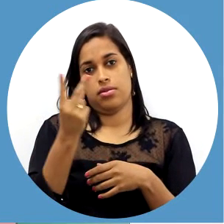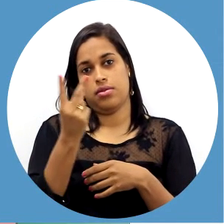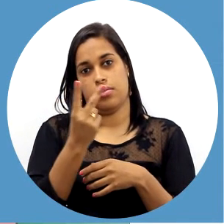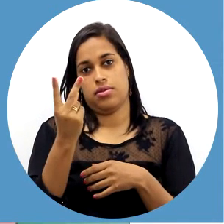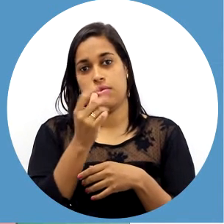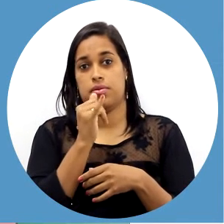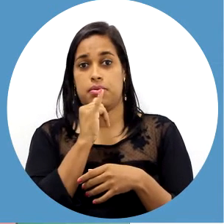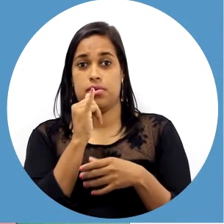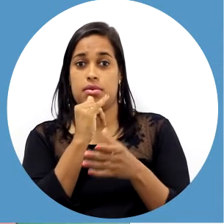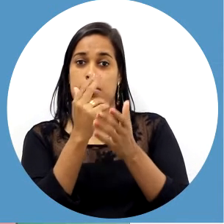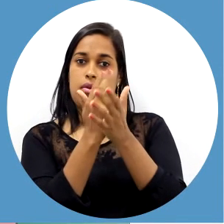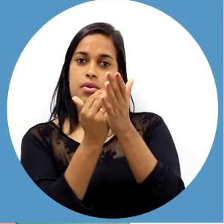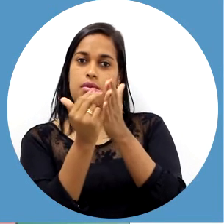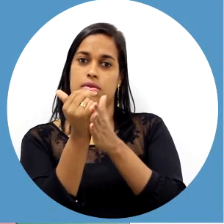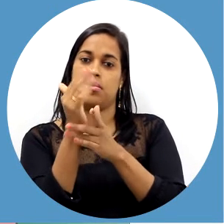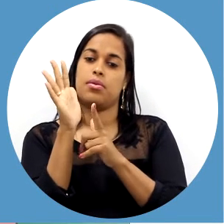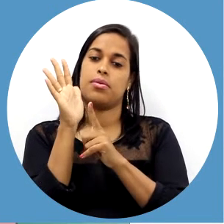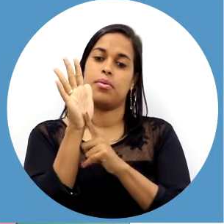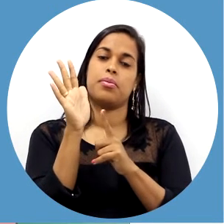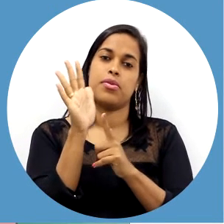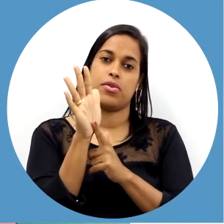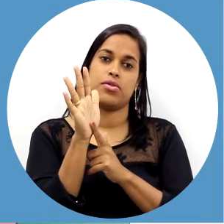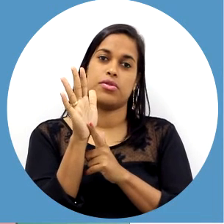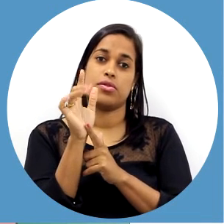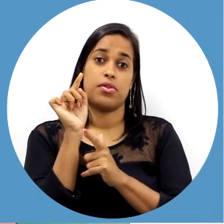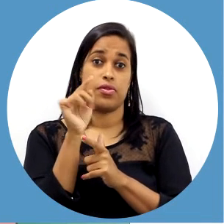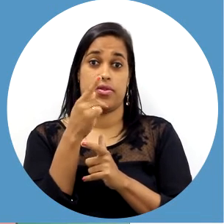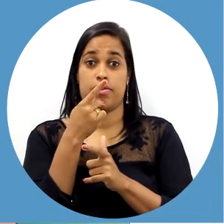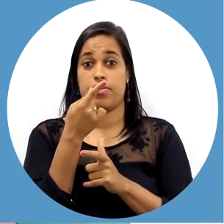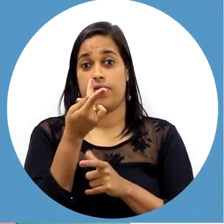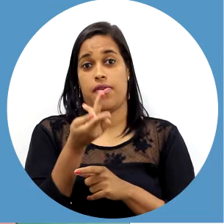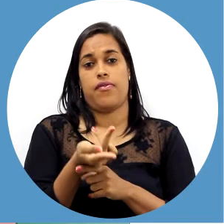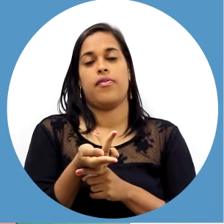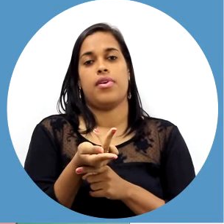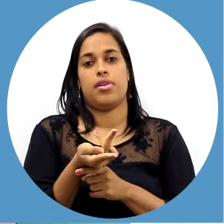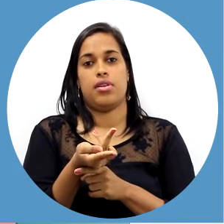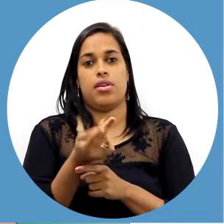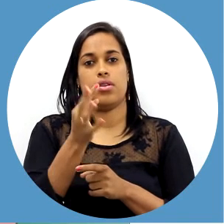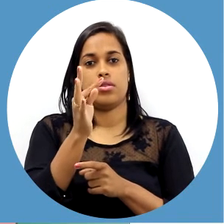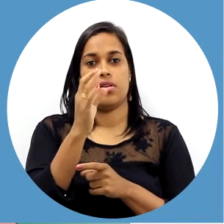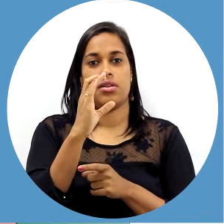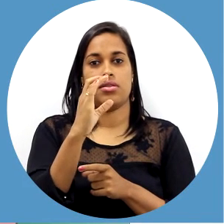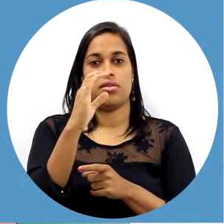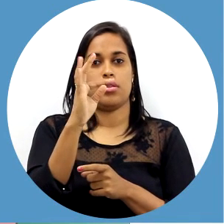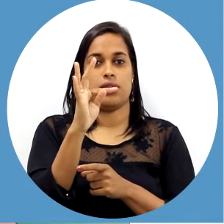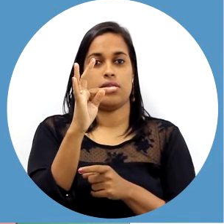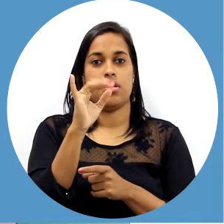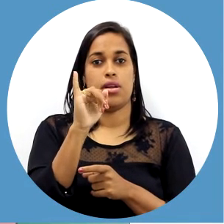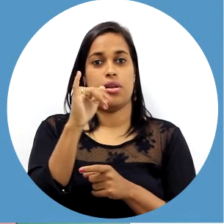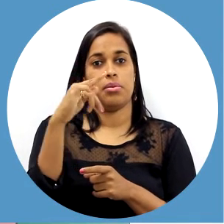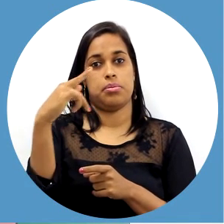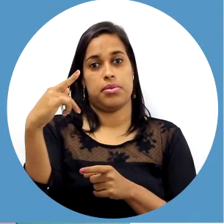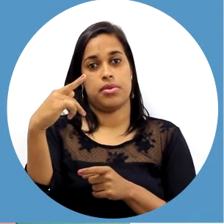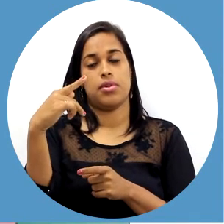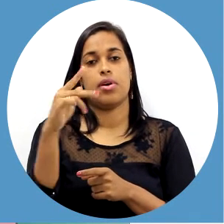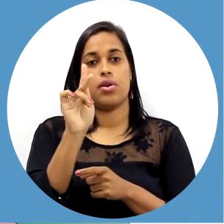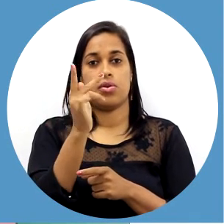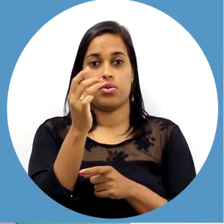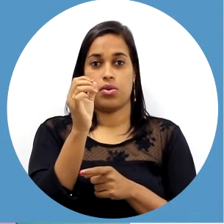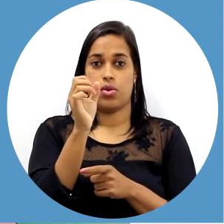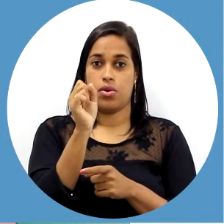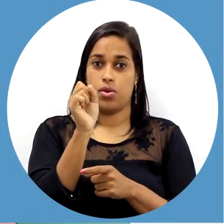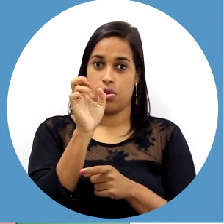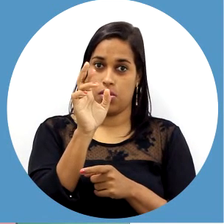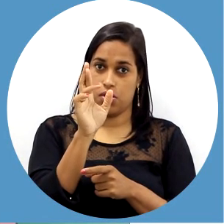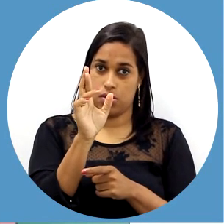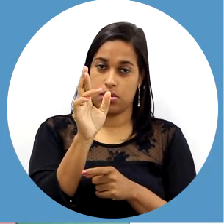dois modelos. Essa figura mostra bem, quando você estiver falando com TCP/IP ou estiver falando de